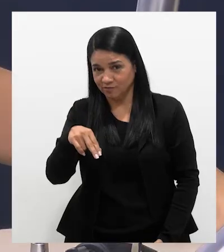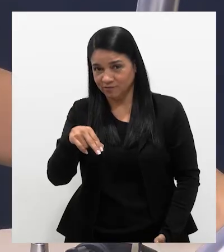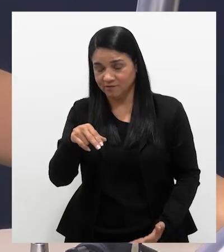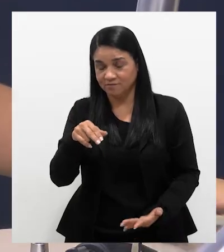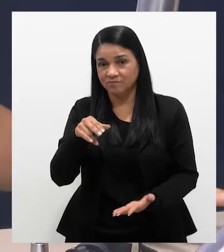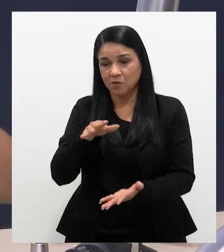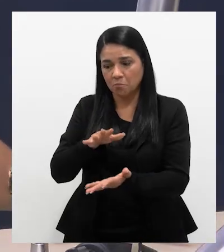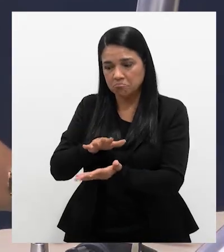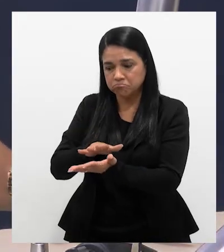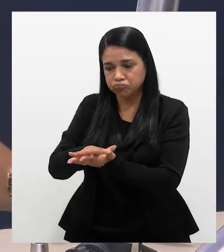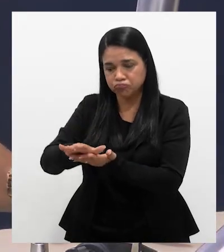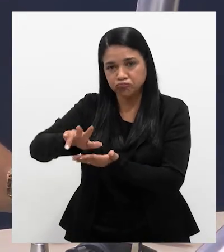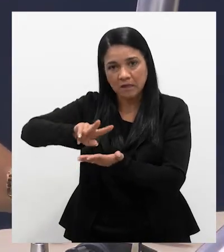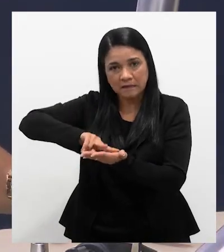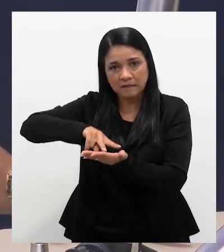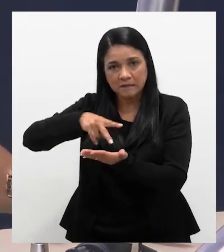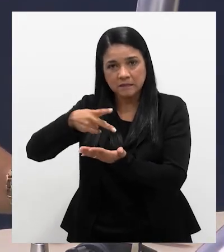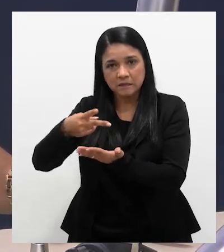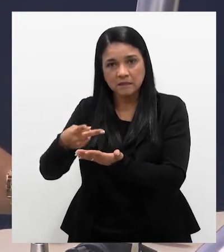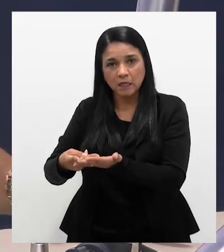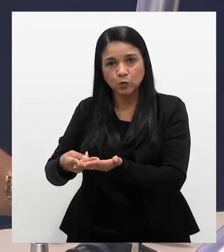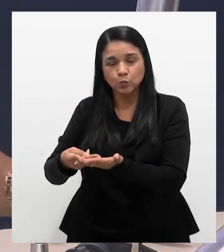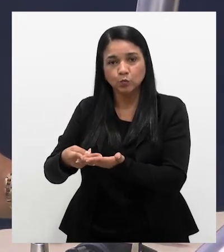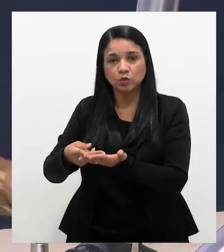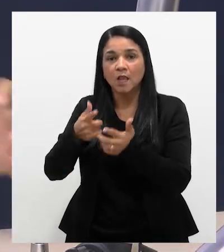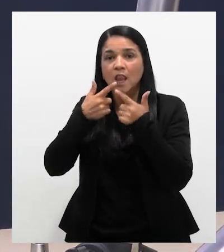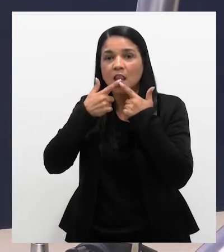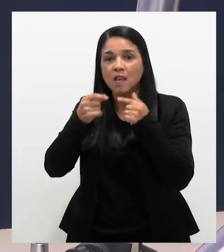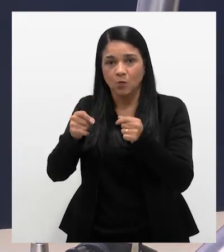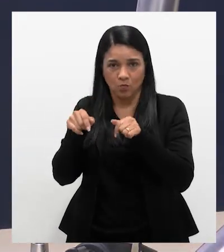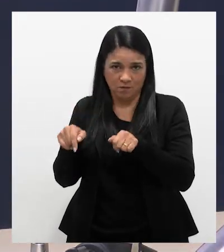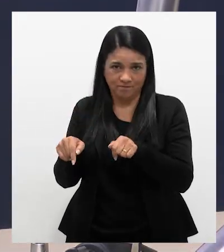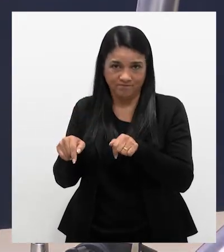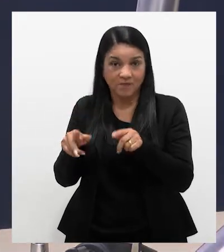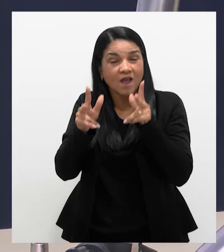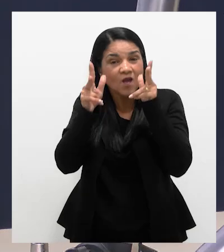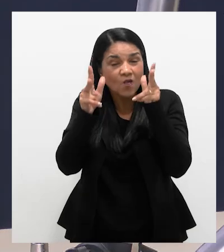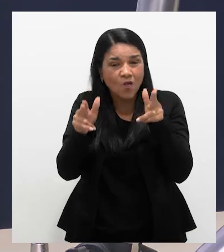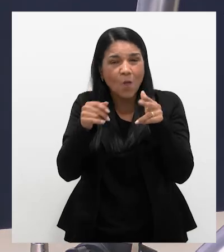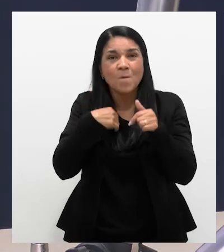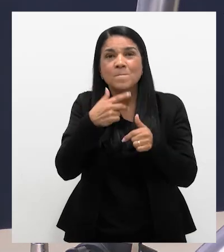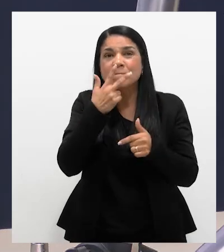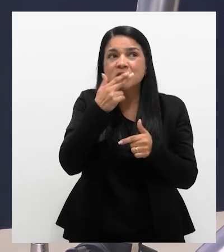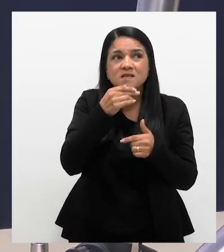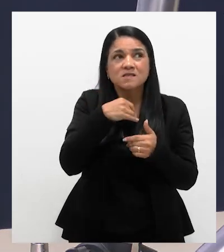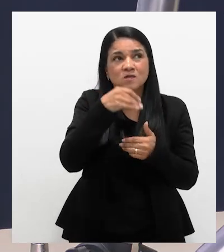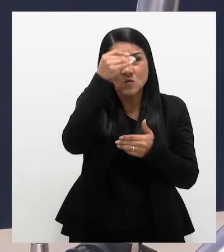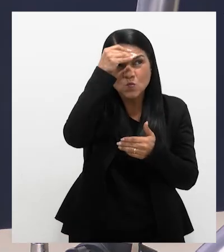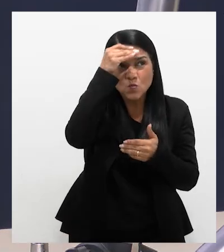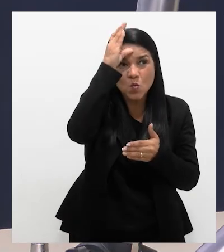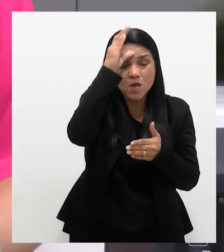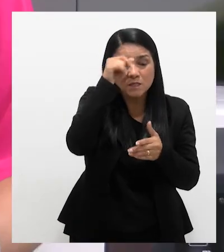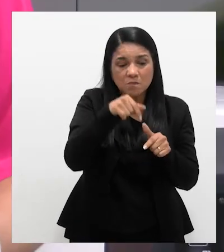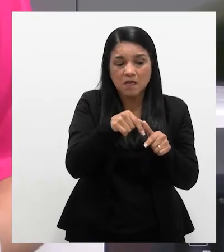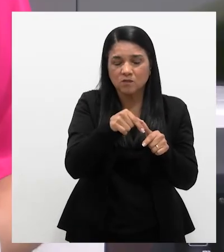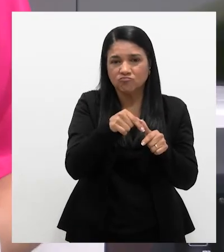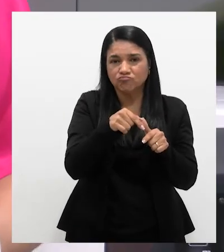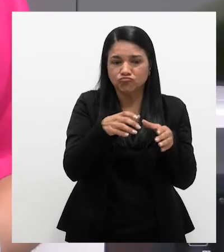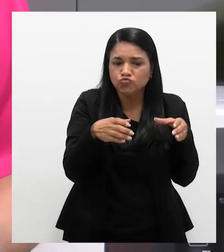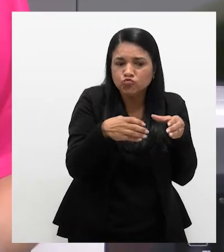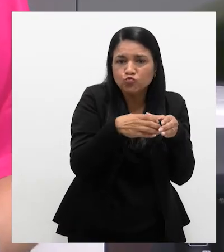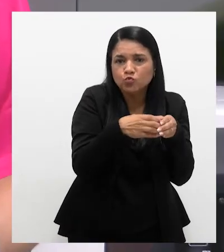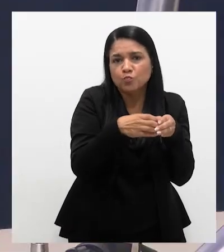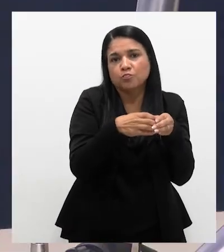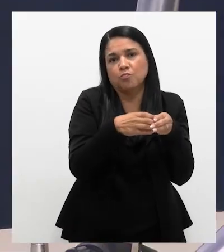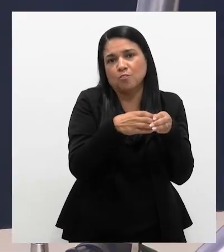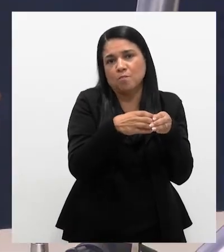cidade. Então, você tira o conhecimento que estava só e de posse Só na das pessoas técnica. que entendiam,